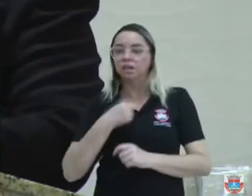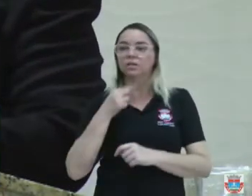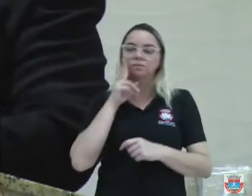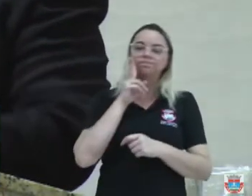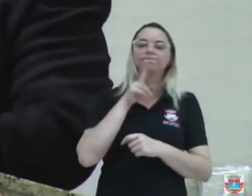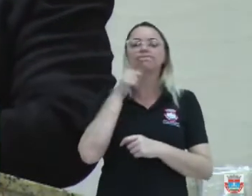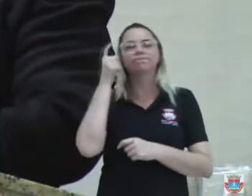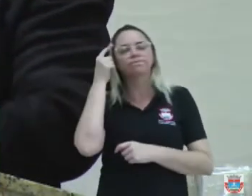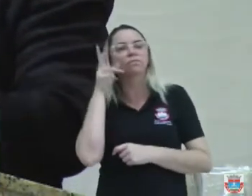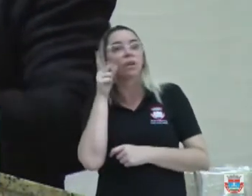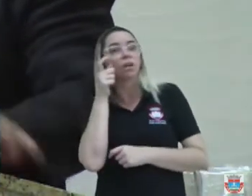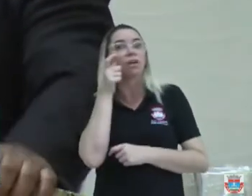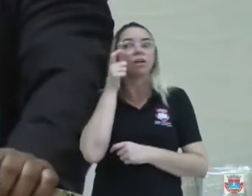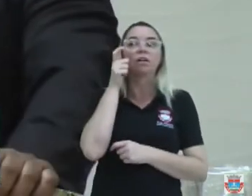Júnior.